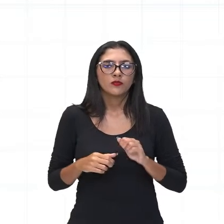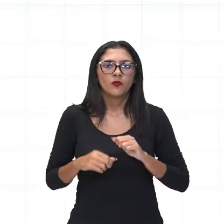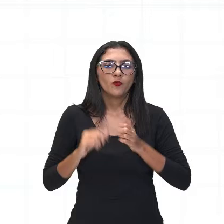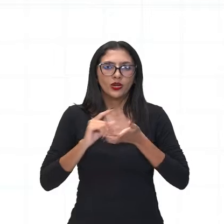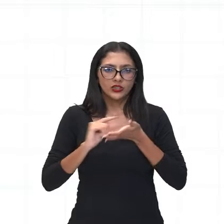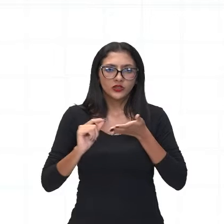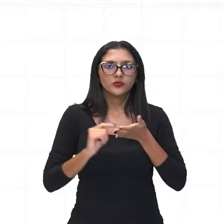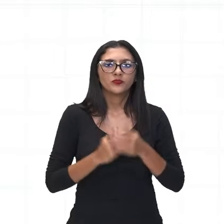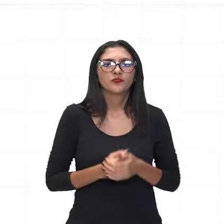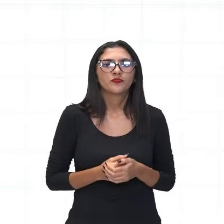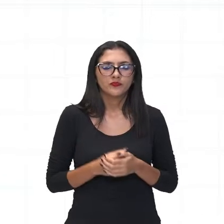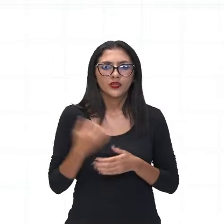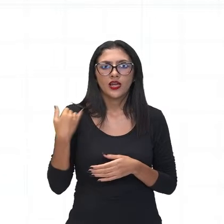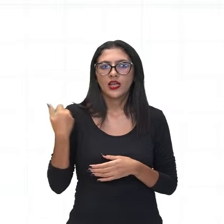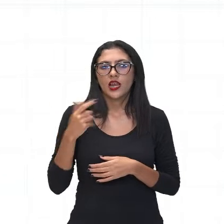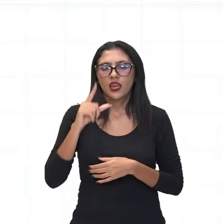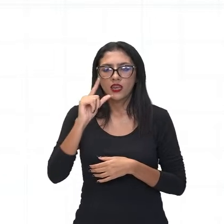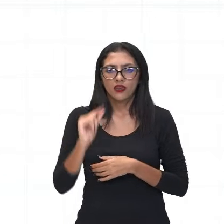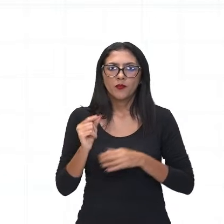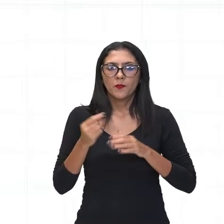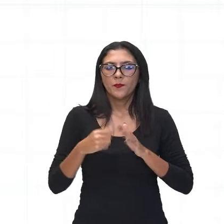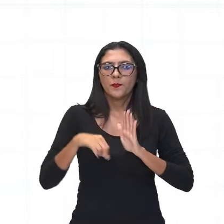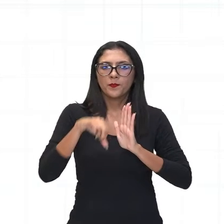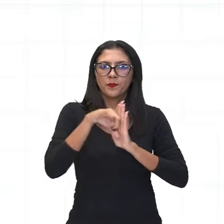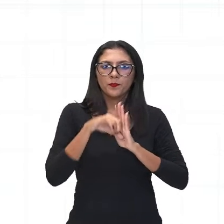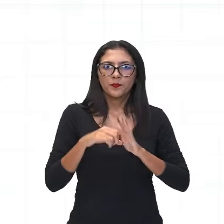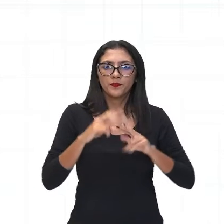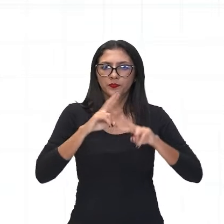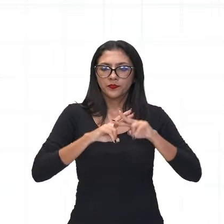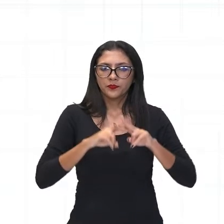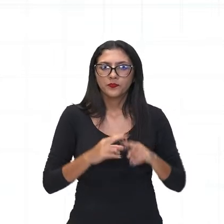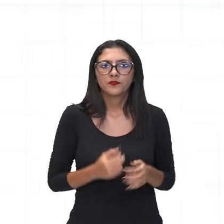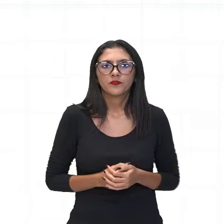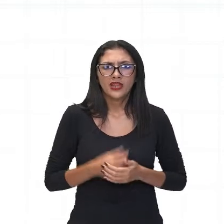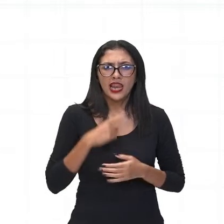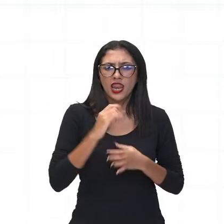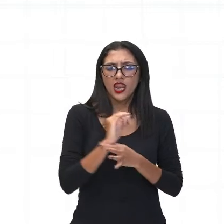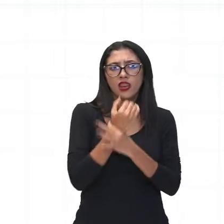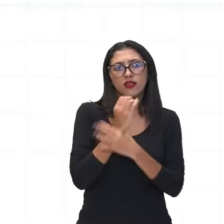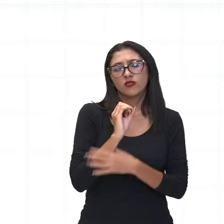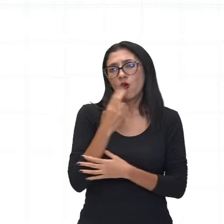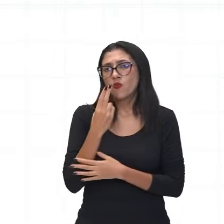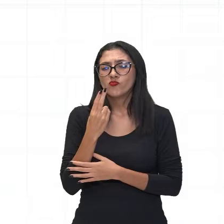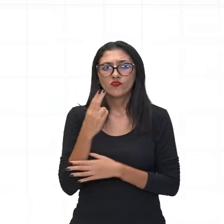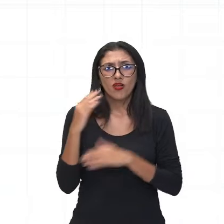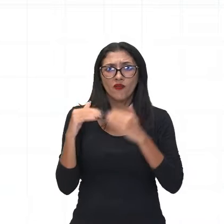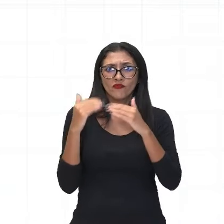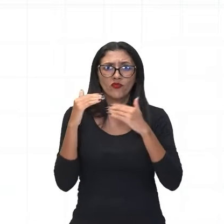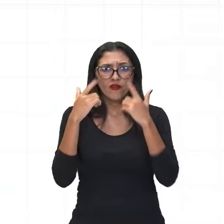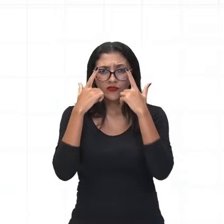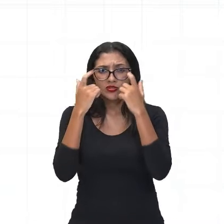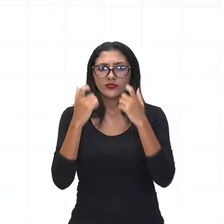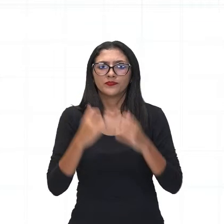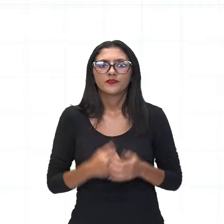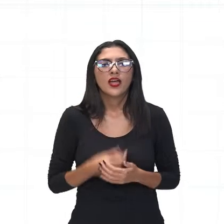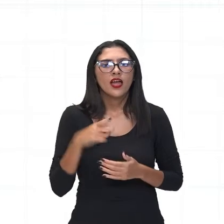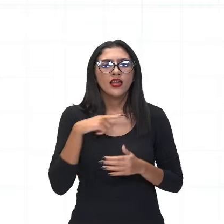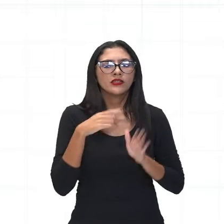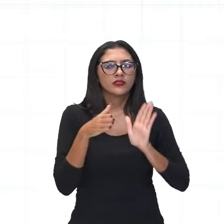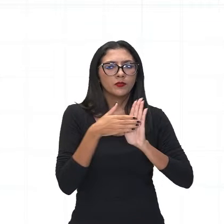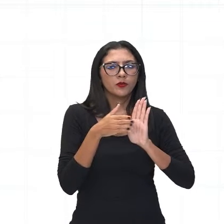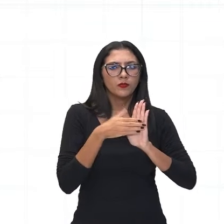da maioridade penal. Mais segurança ou mais violência? A proposta não deve ser vista como uma política